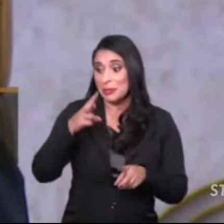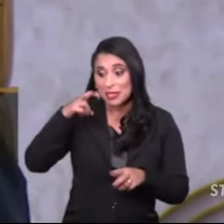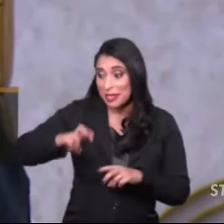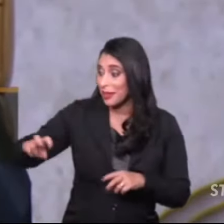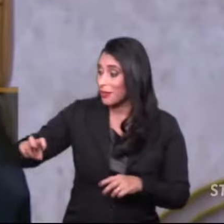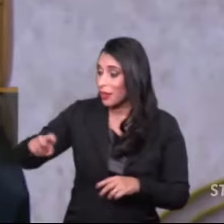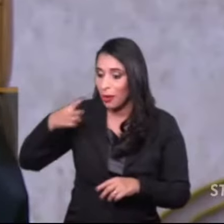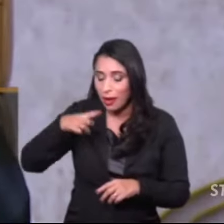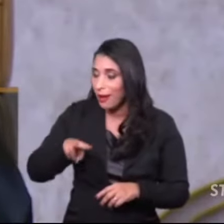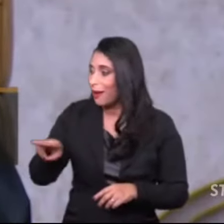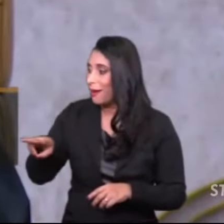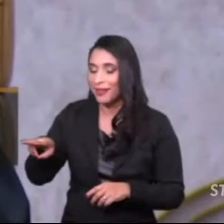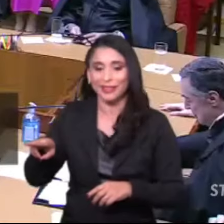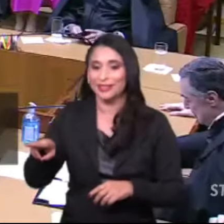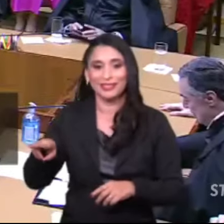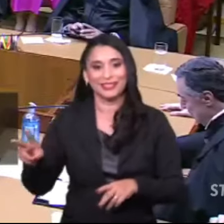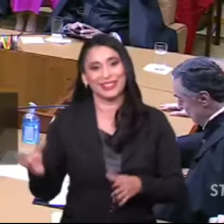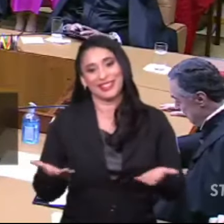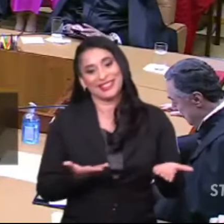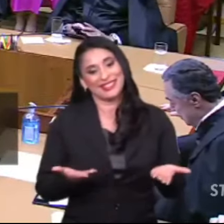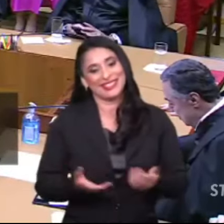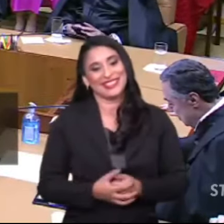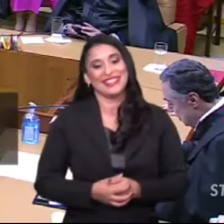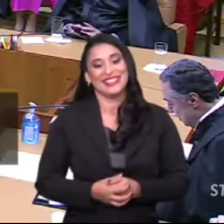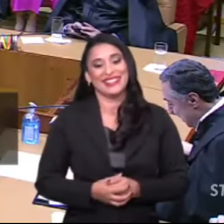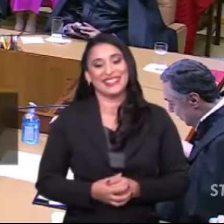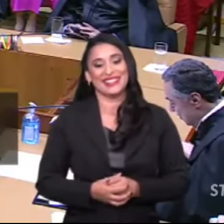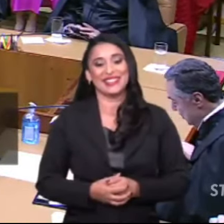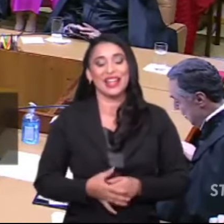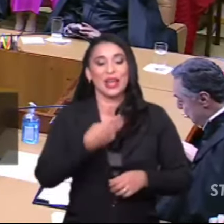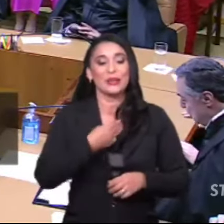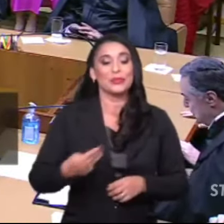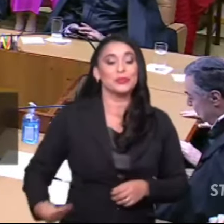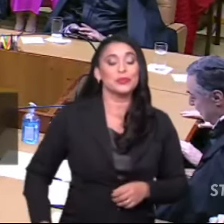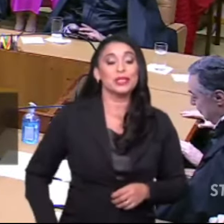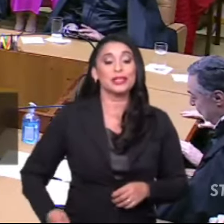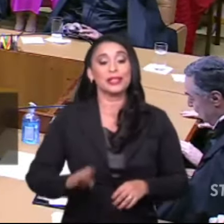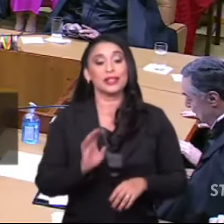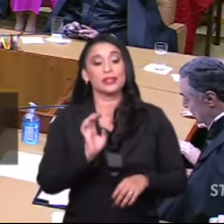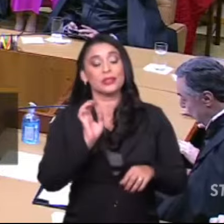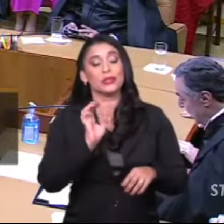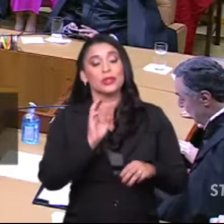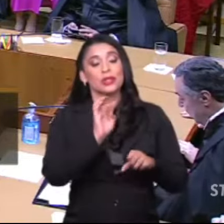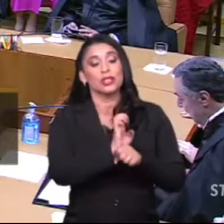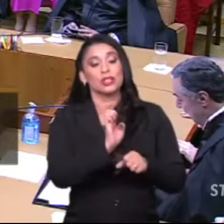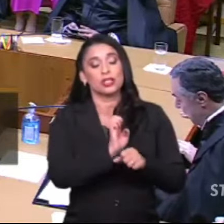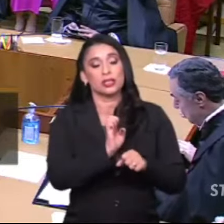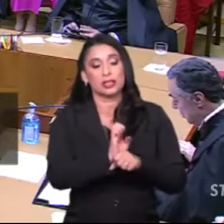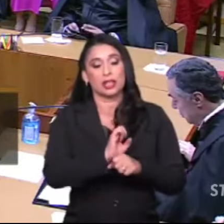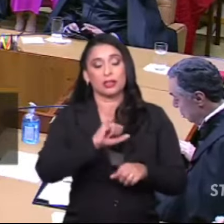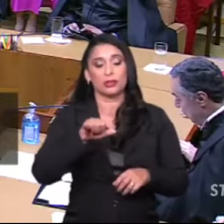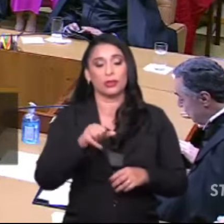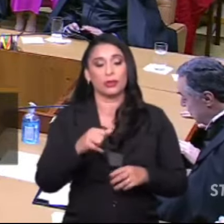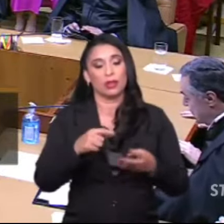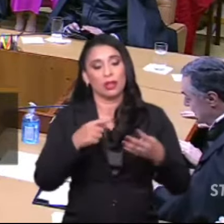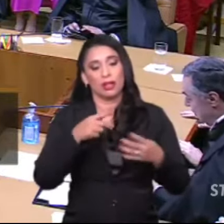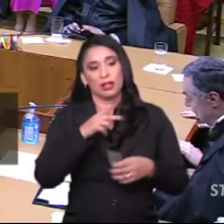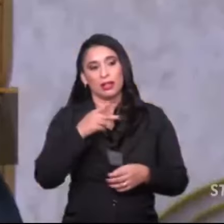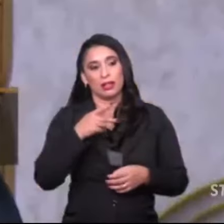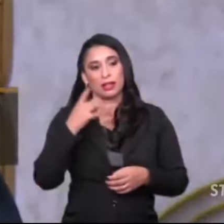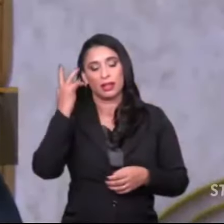procurando. E os ministros de Estado, José Múcio Monteiro Filho, Fernando Haddad, Silvio